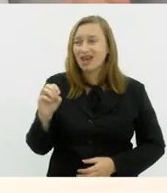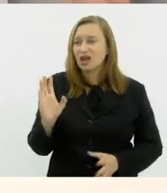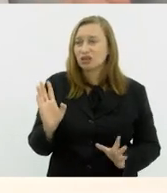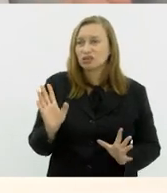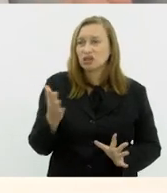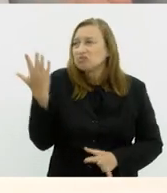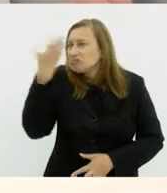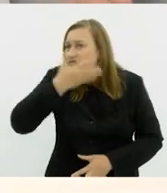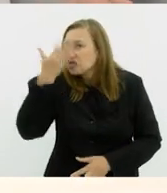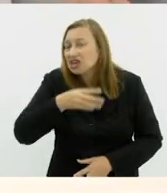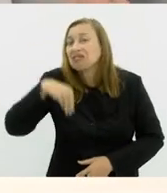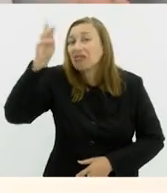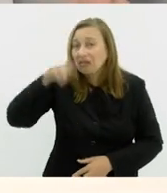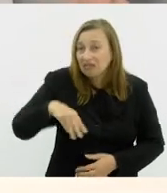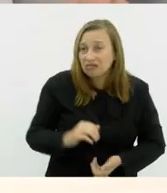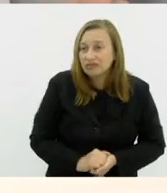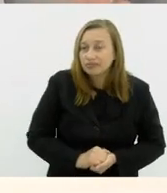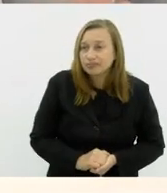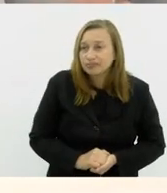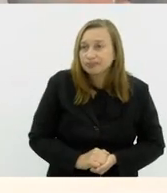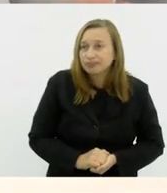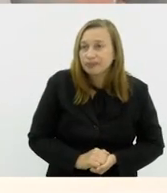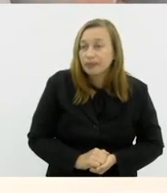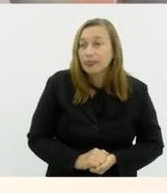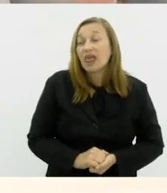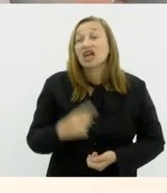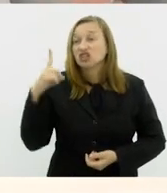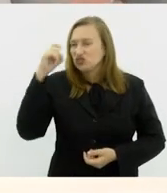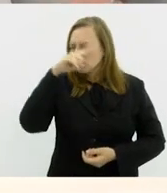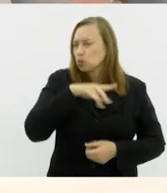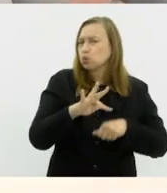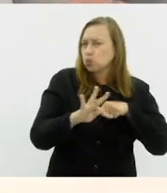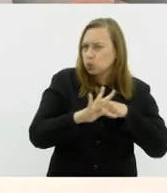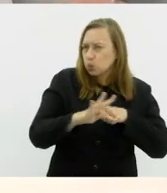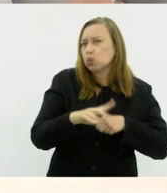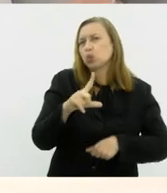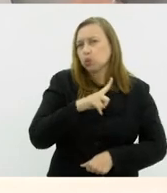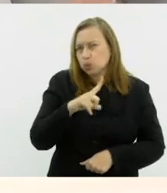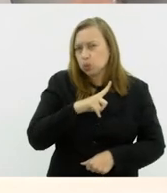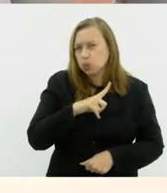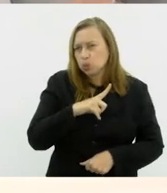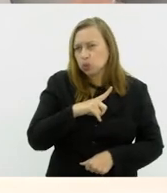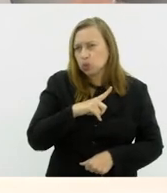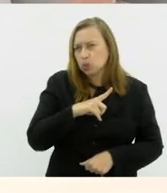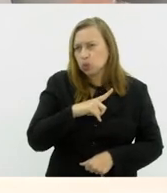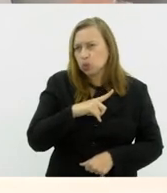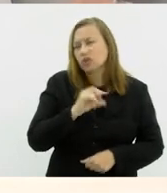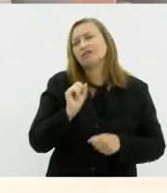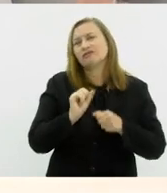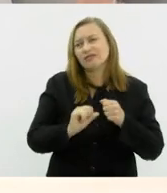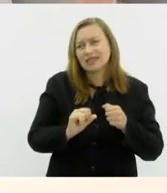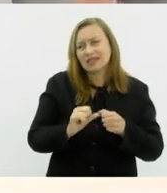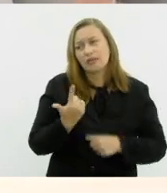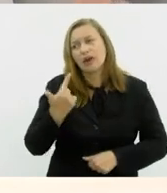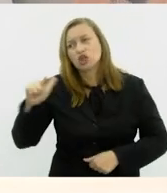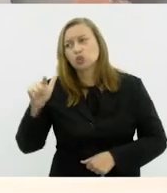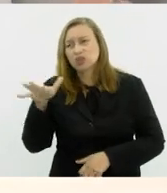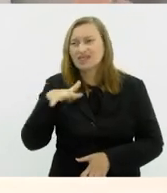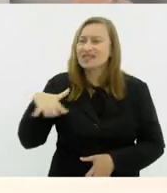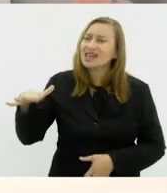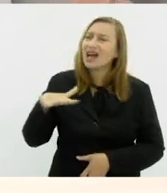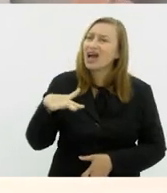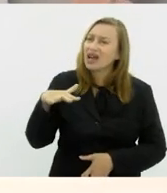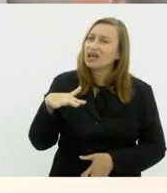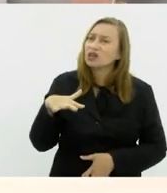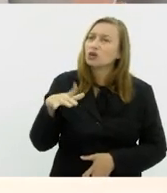sabe ver quem que é. A dificuldade técnica, operacional, de fazer para as outras áreas aquilo